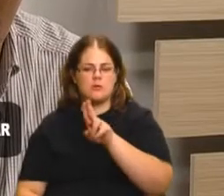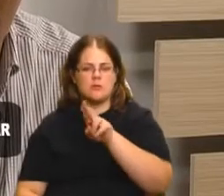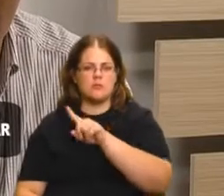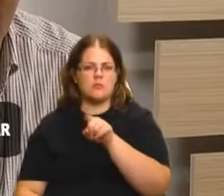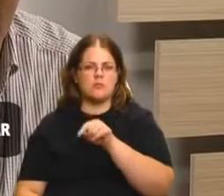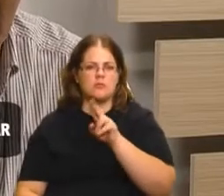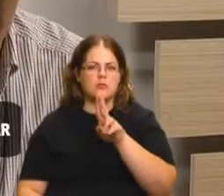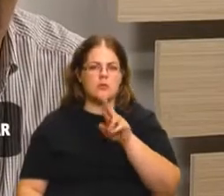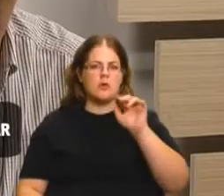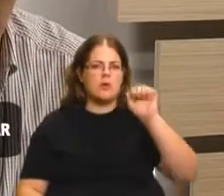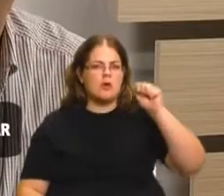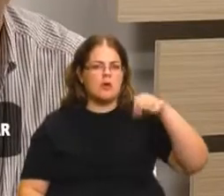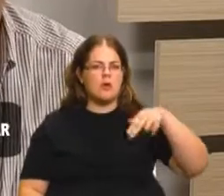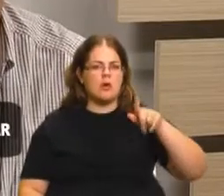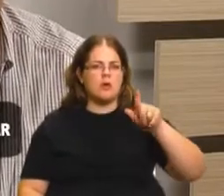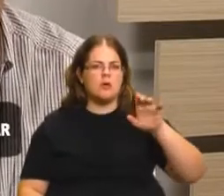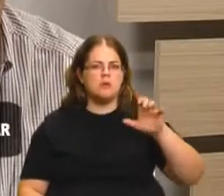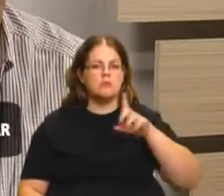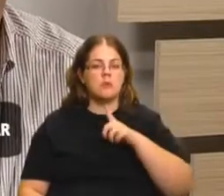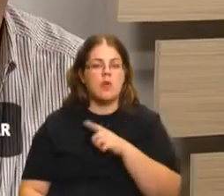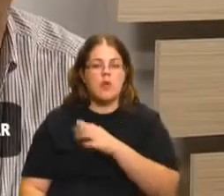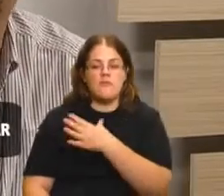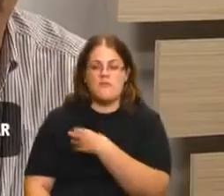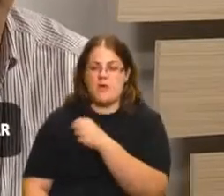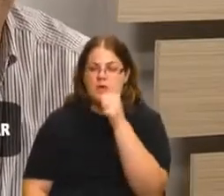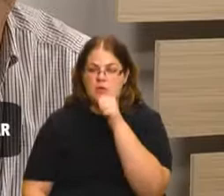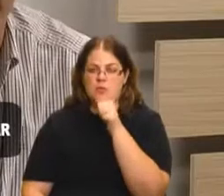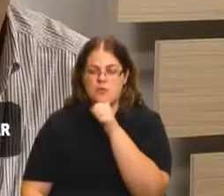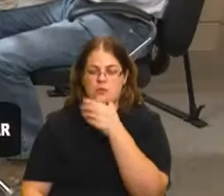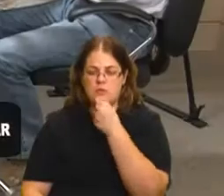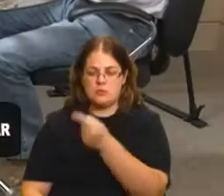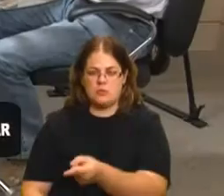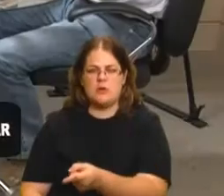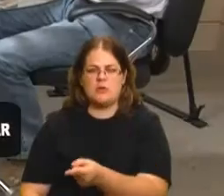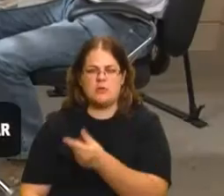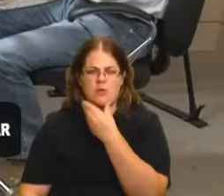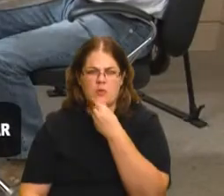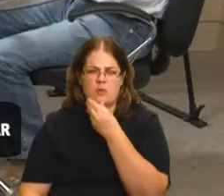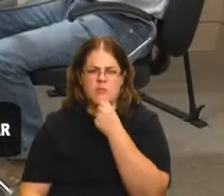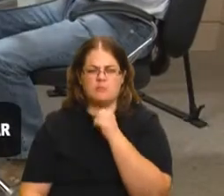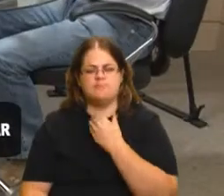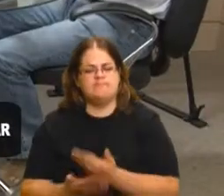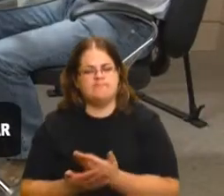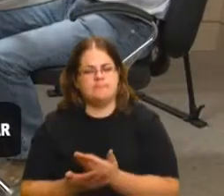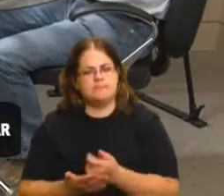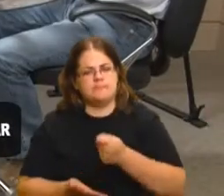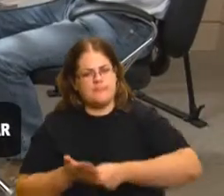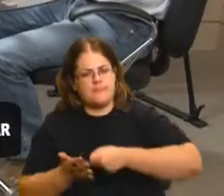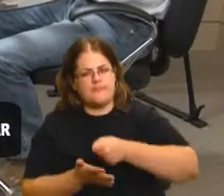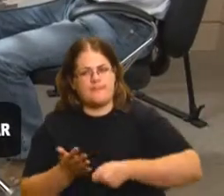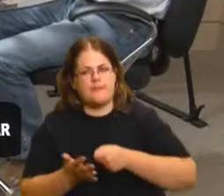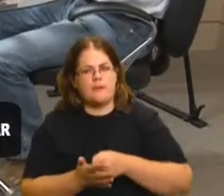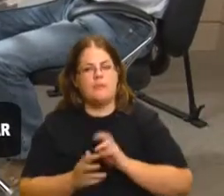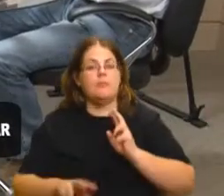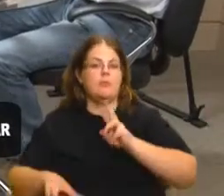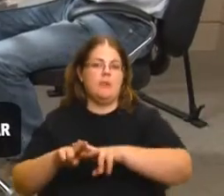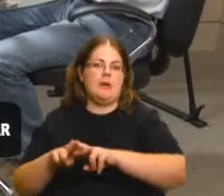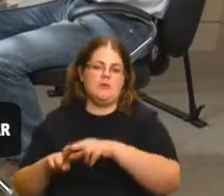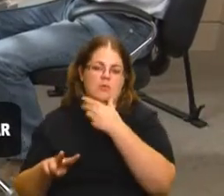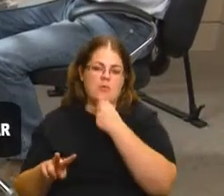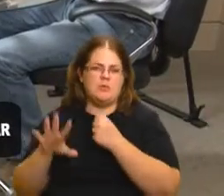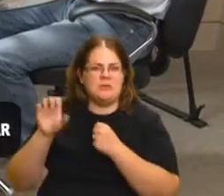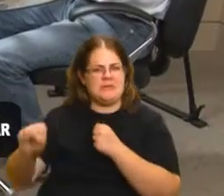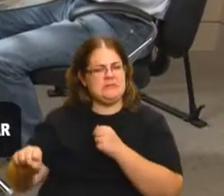Angel. Exatamente. Né? É um filho de uma estilista carioca, um menino, militante estudantil, que é